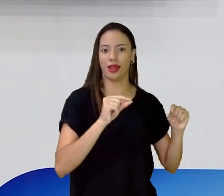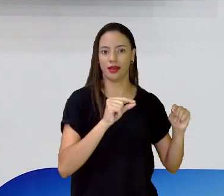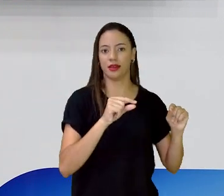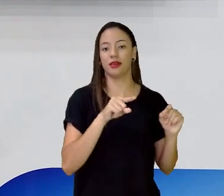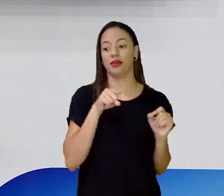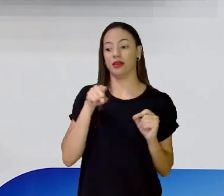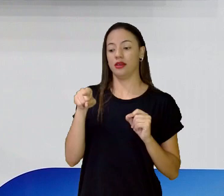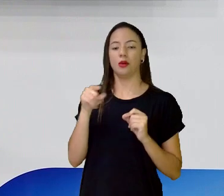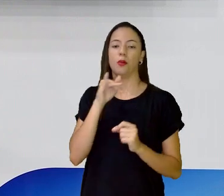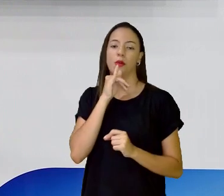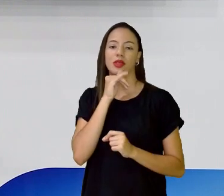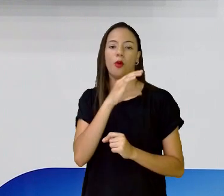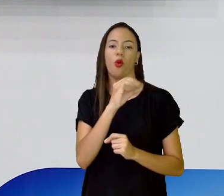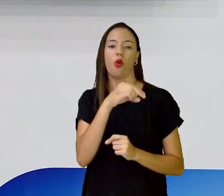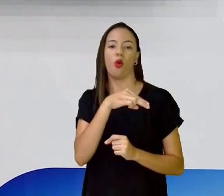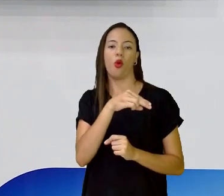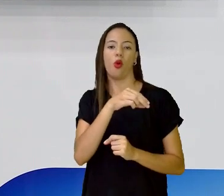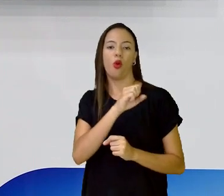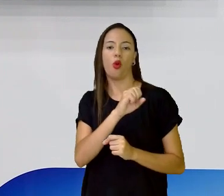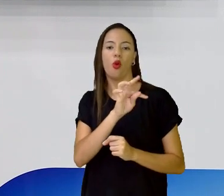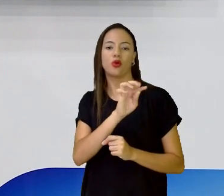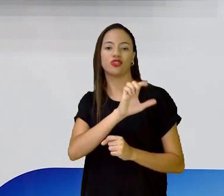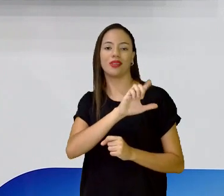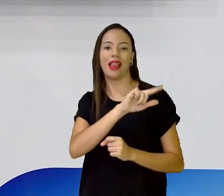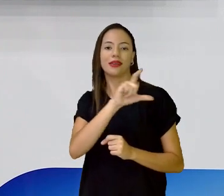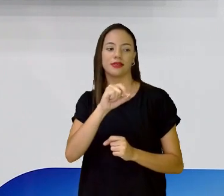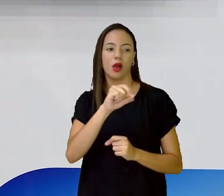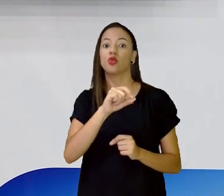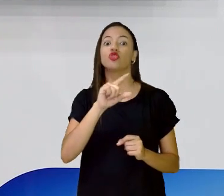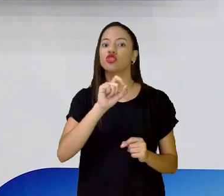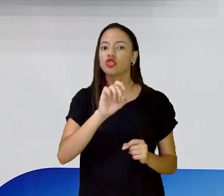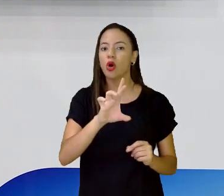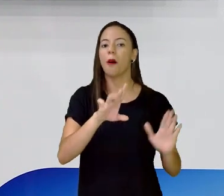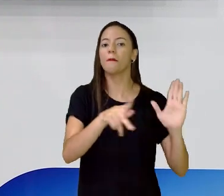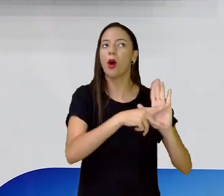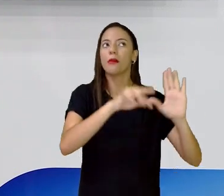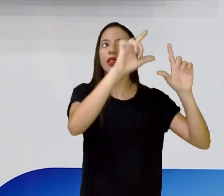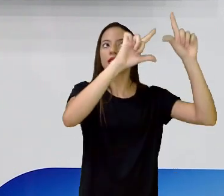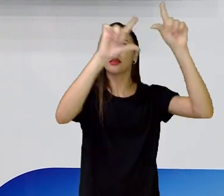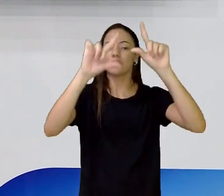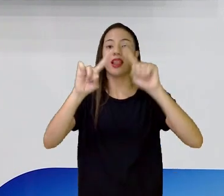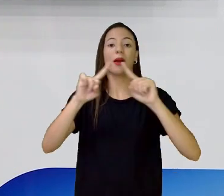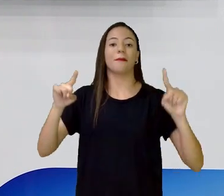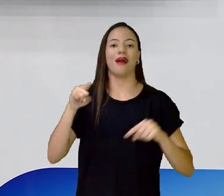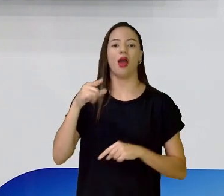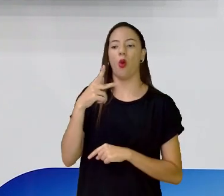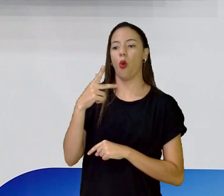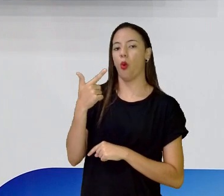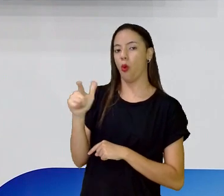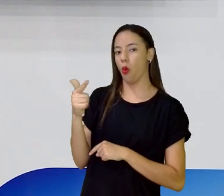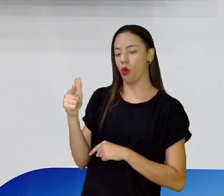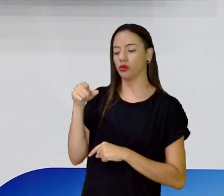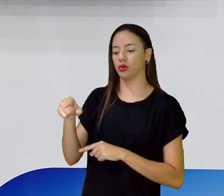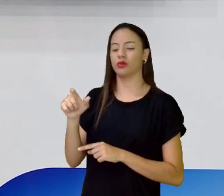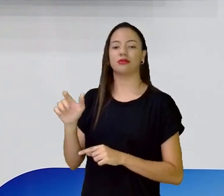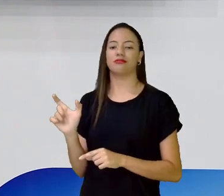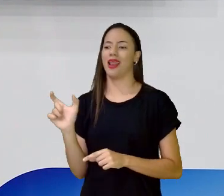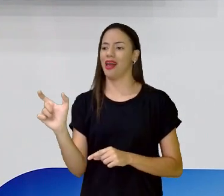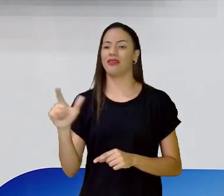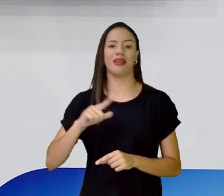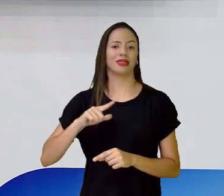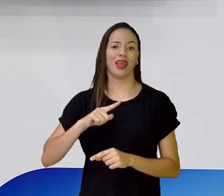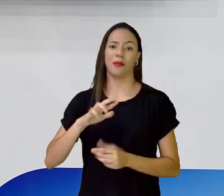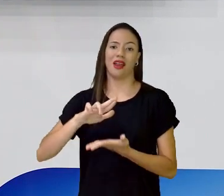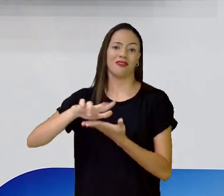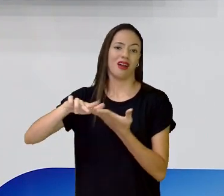não existe constelação de outra coisa. Já o indeterminado, existe essa palavrinha para várias coisas. Então,